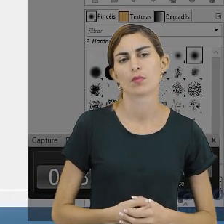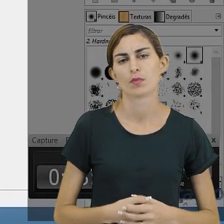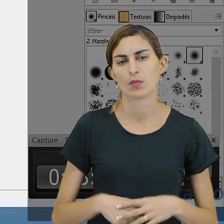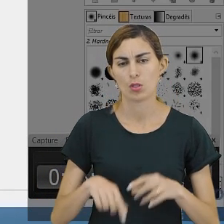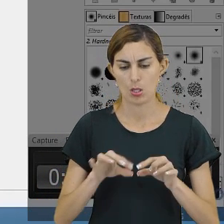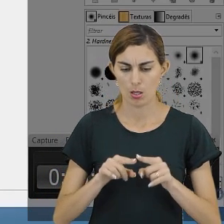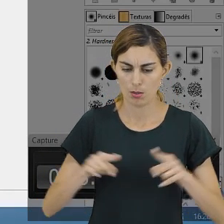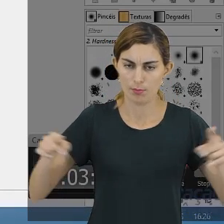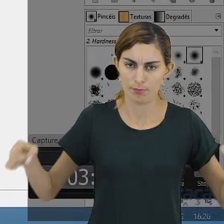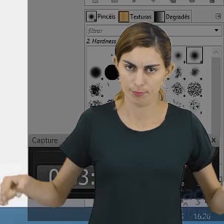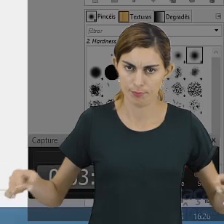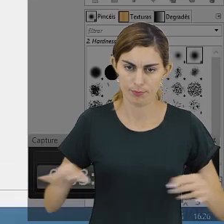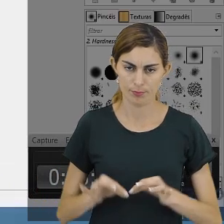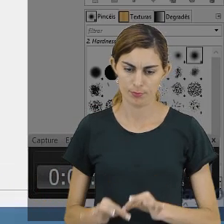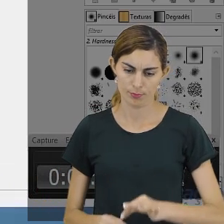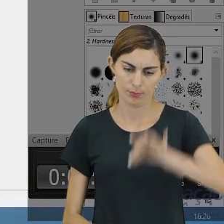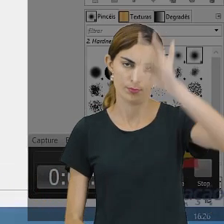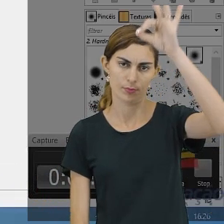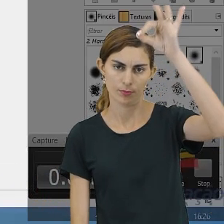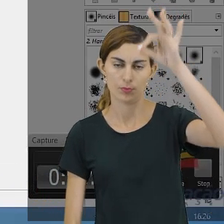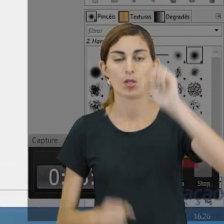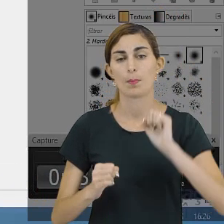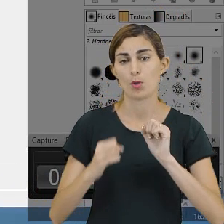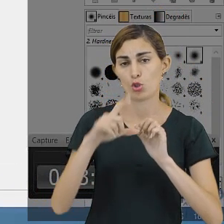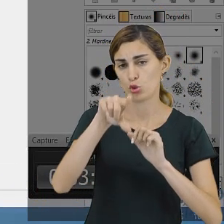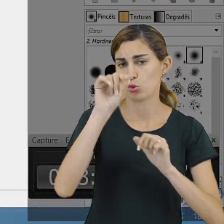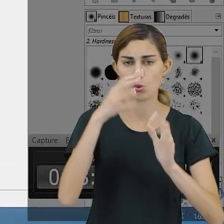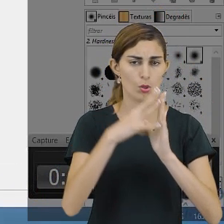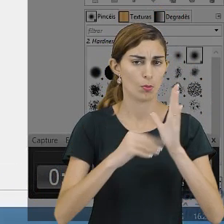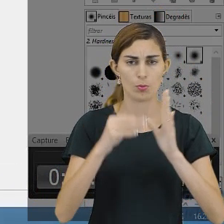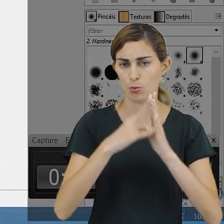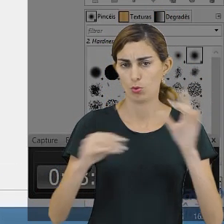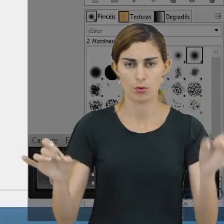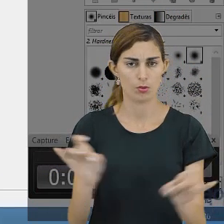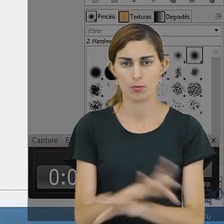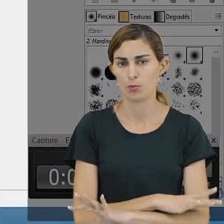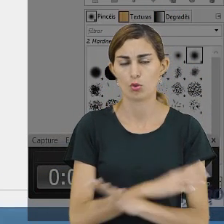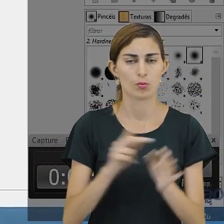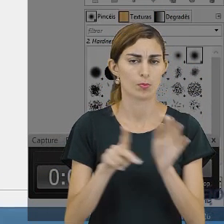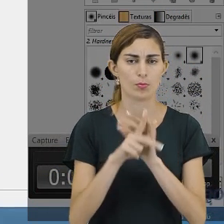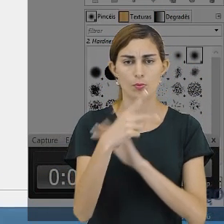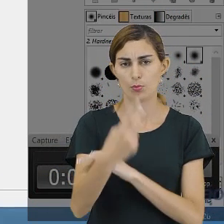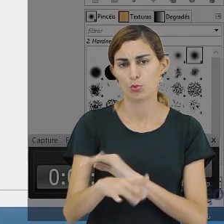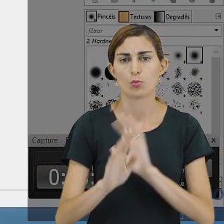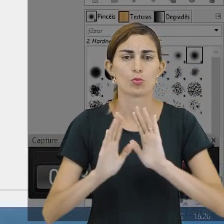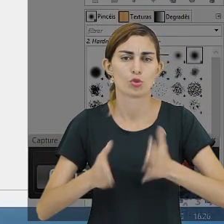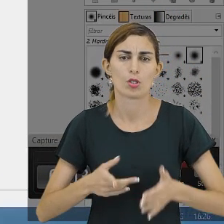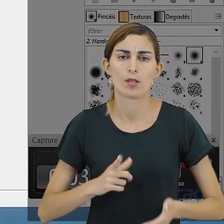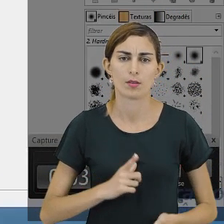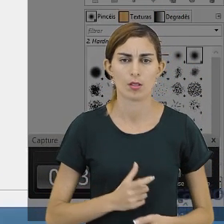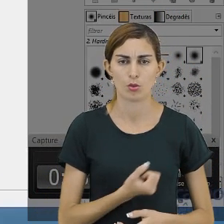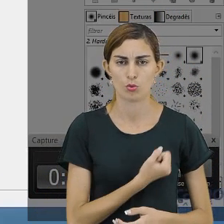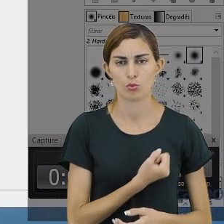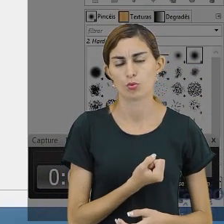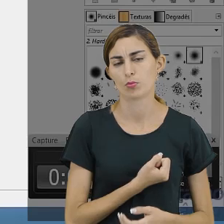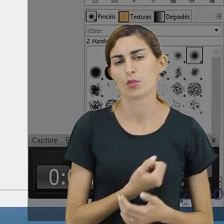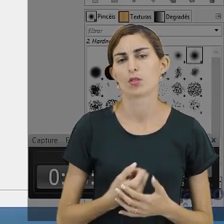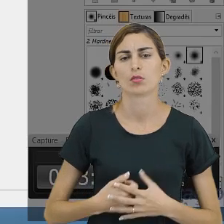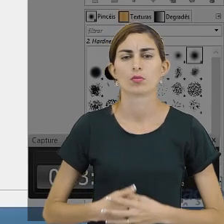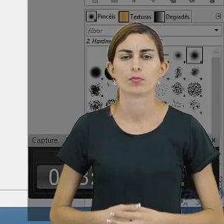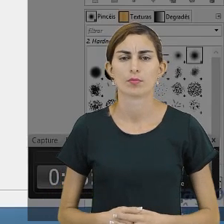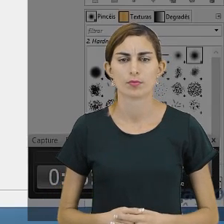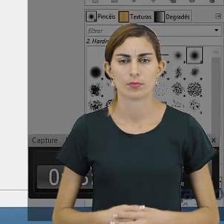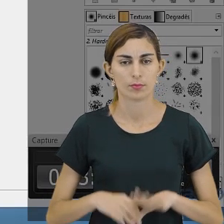essas informações de largura e altura, você já pode escolher um desses modelos prontos aqui. O próprio GIMP já tem o 468 por 60